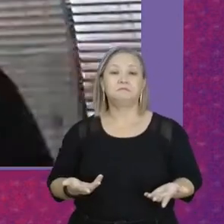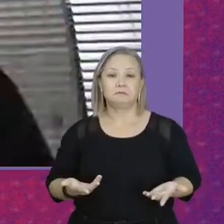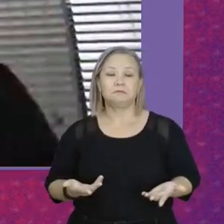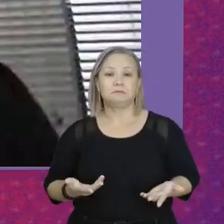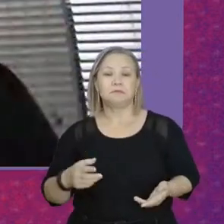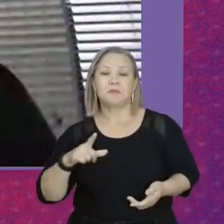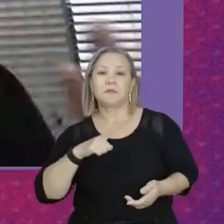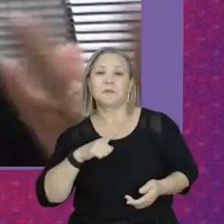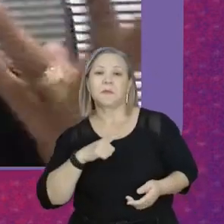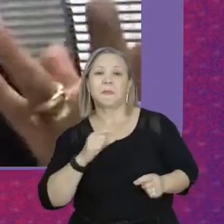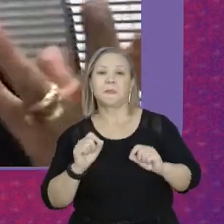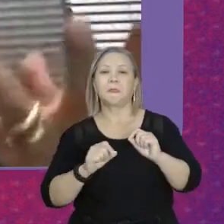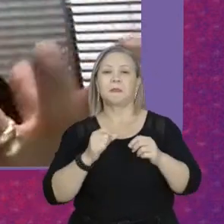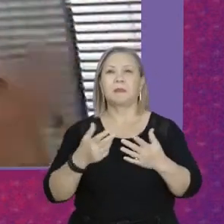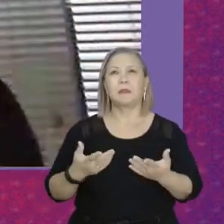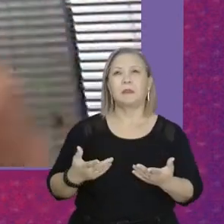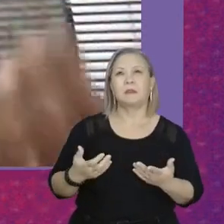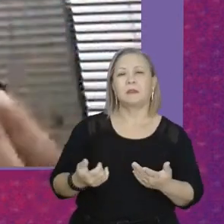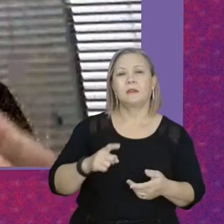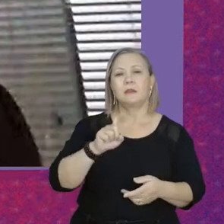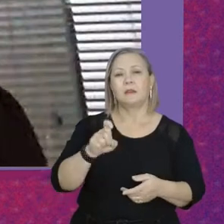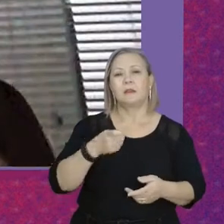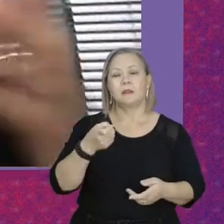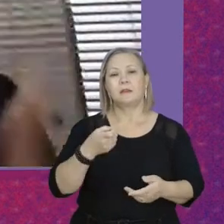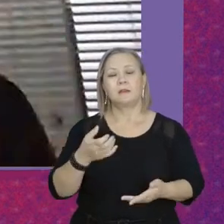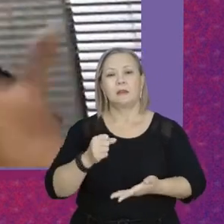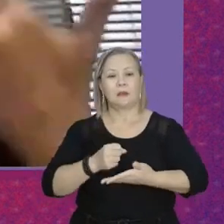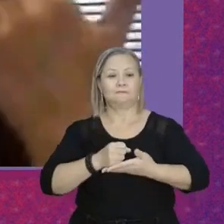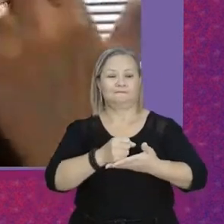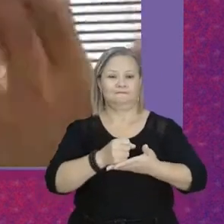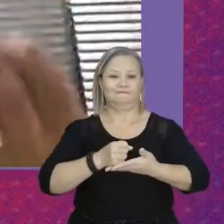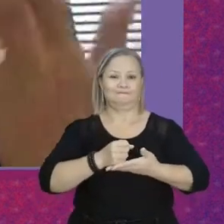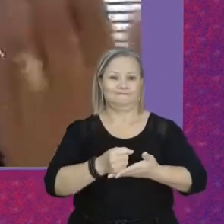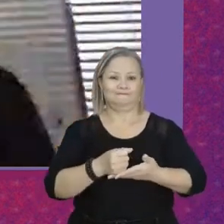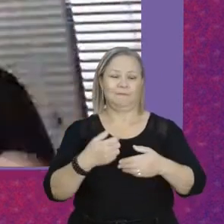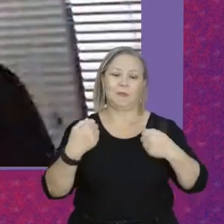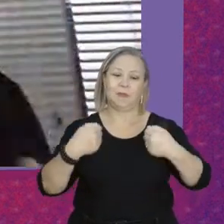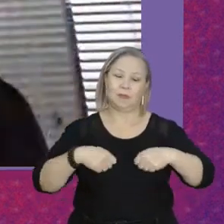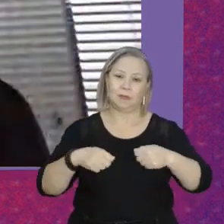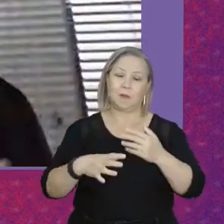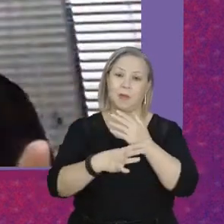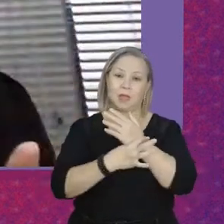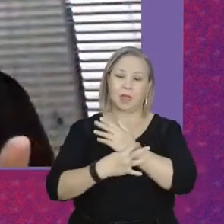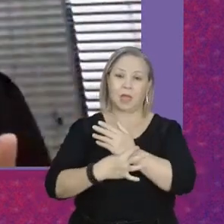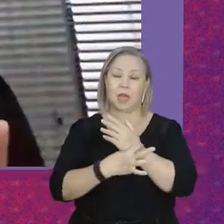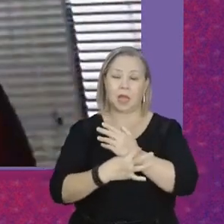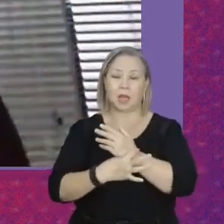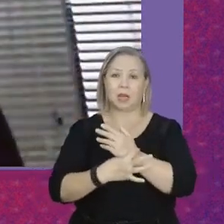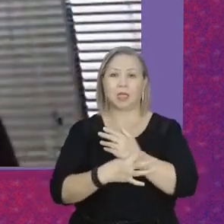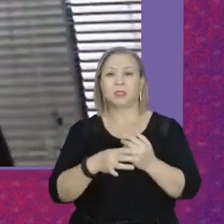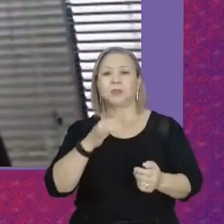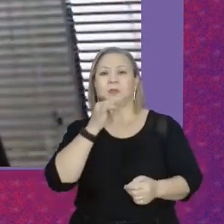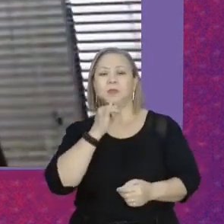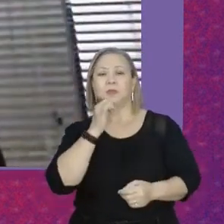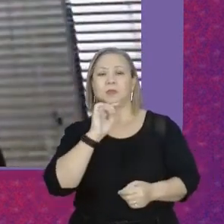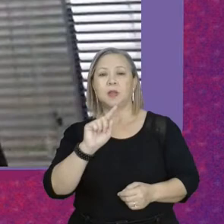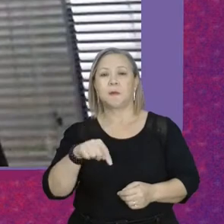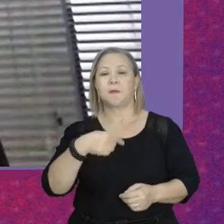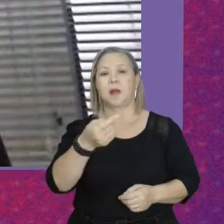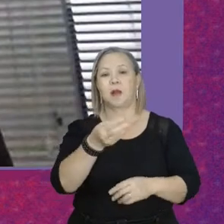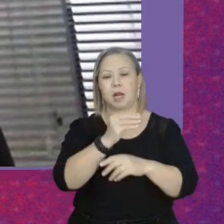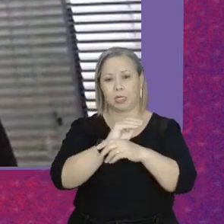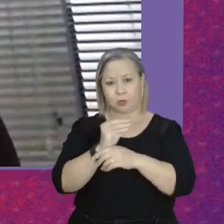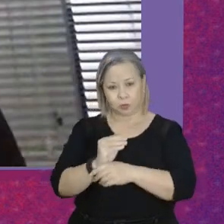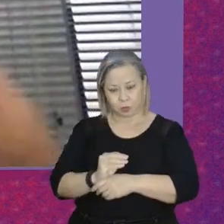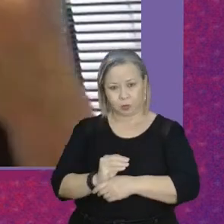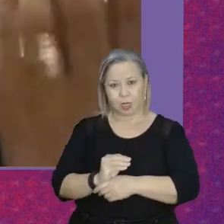tem um viés essencialmente filantrópico e não necessariamente garante, por exemplo, para além dos